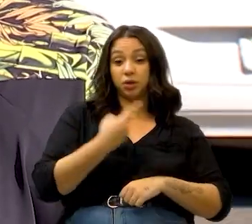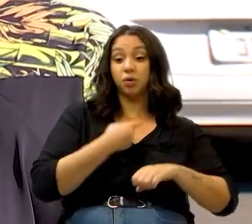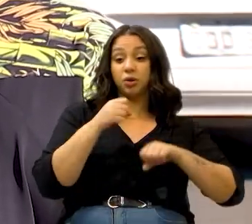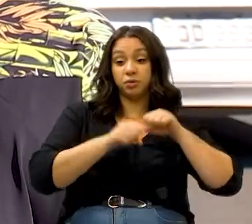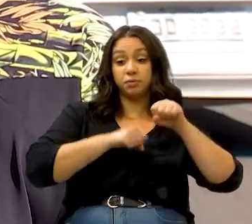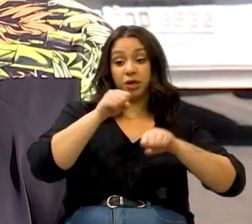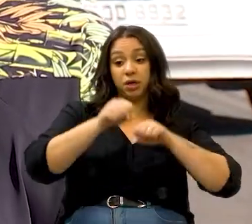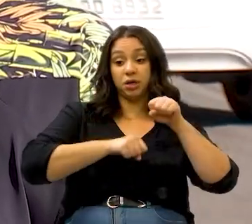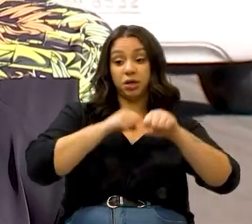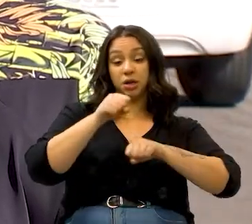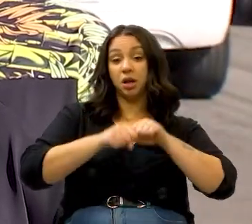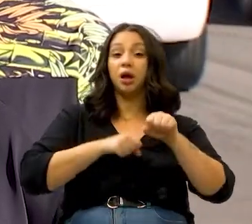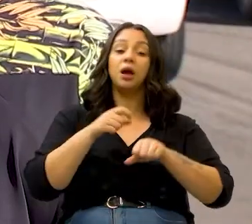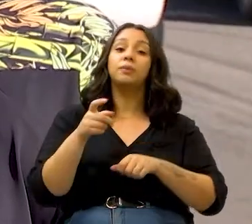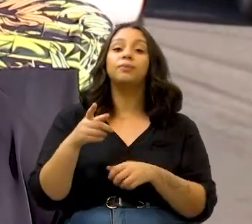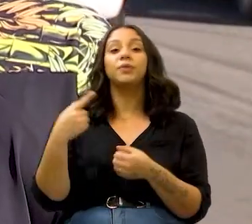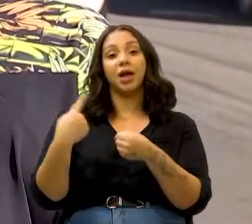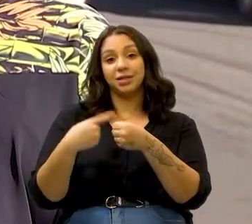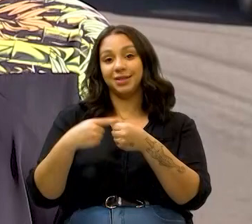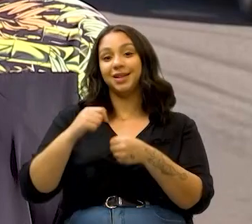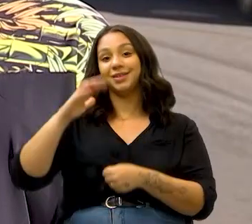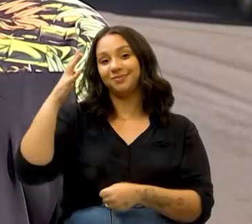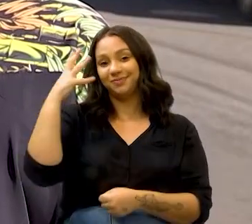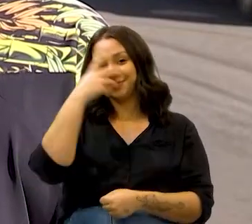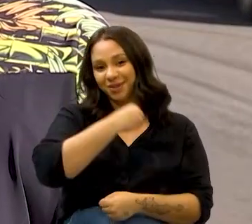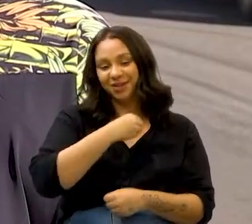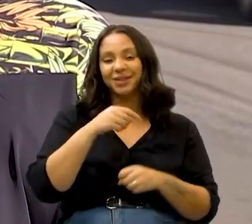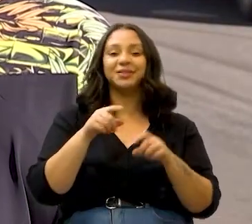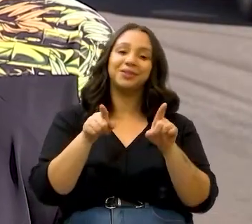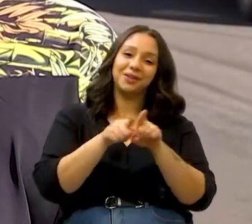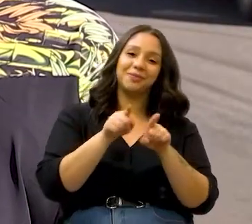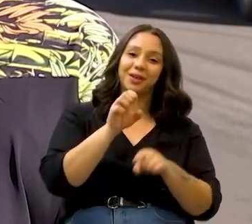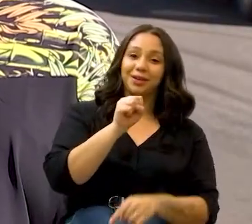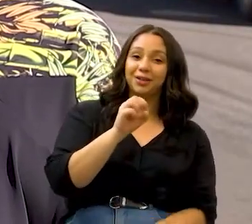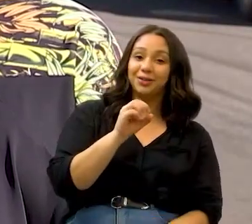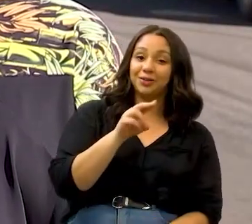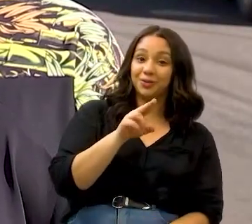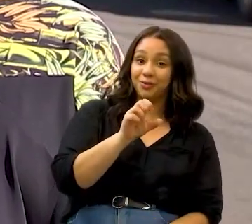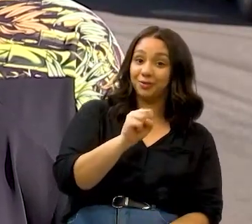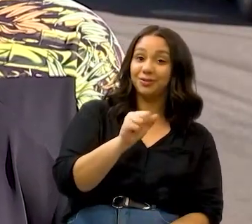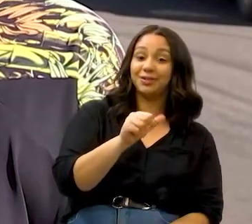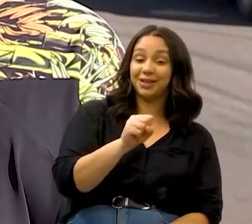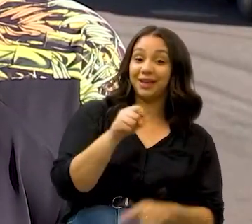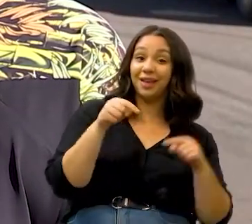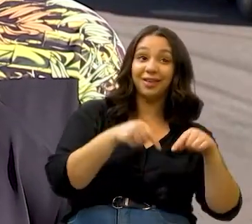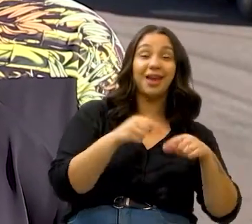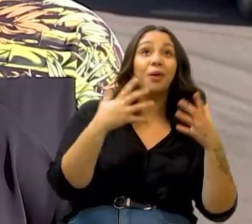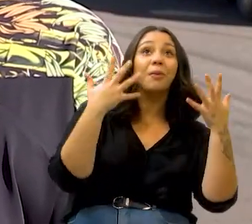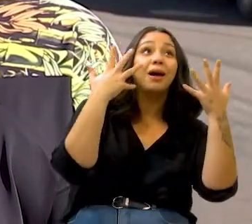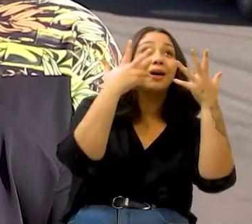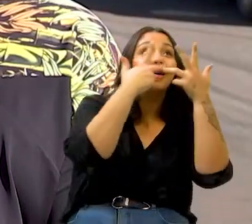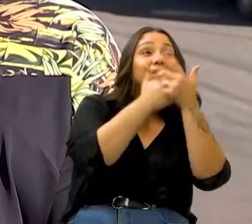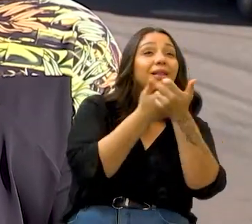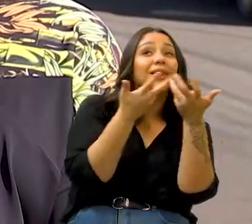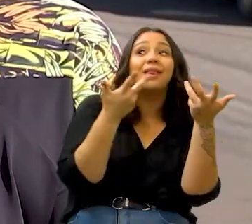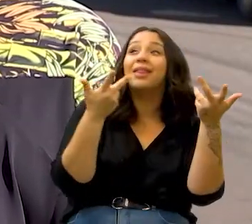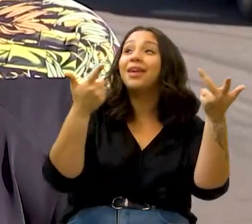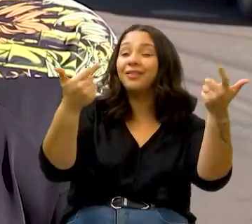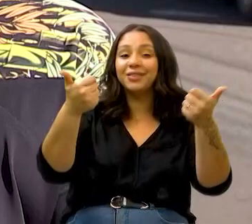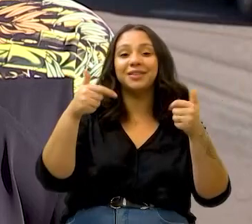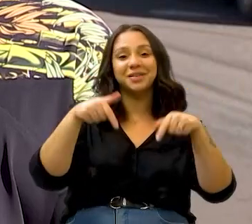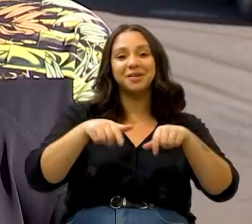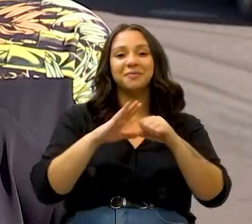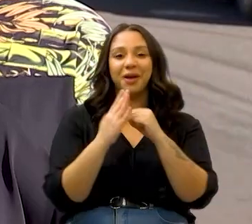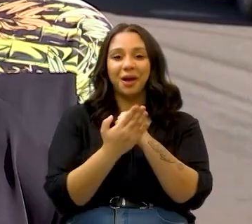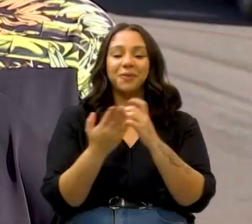para gente que anda de bike a cidade ficou mais bonita todos ficou mais bonito que já é um paraíso né que é isso